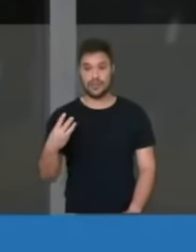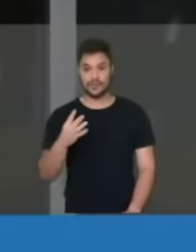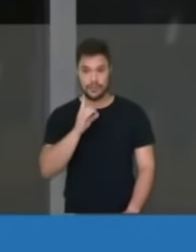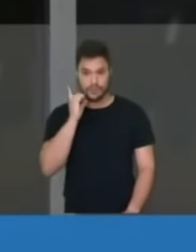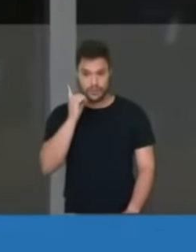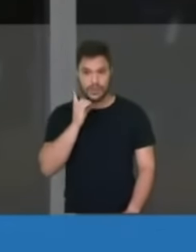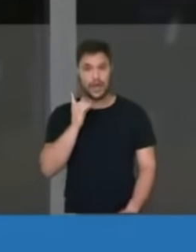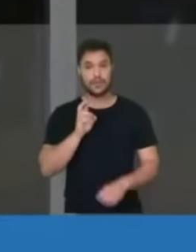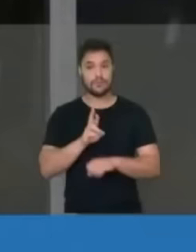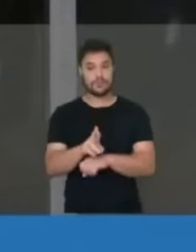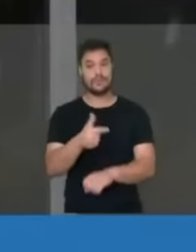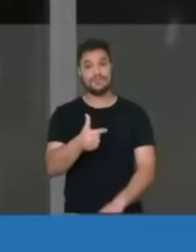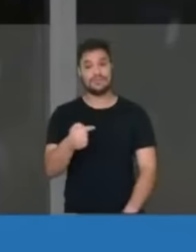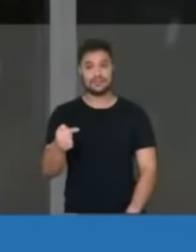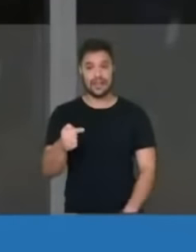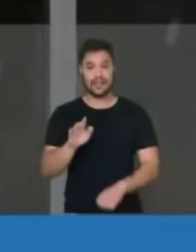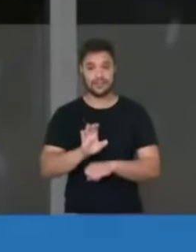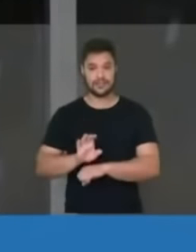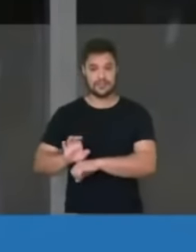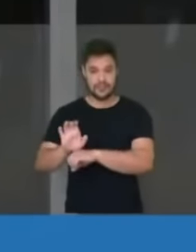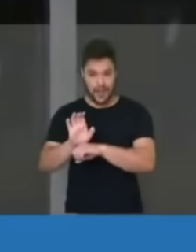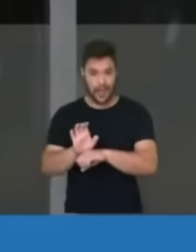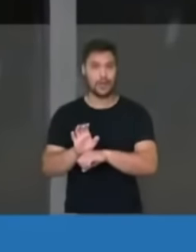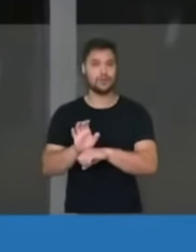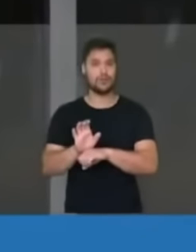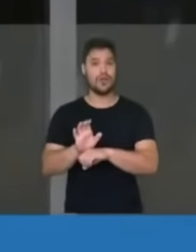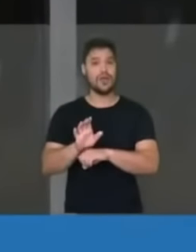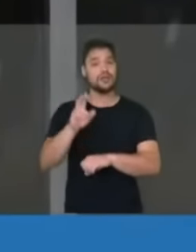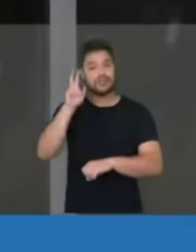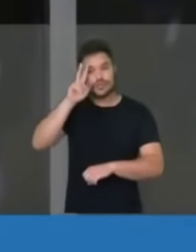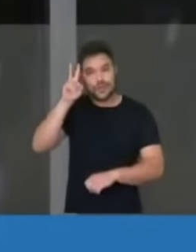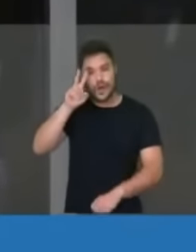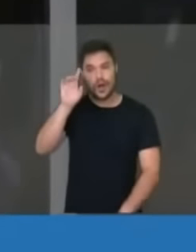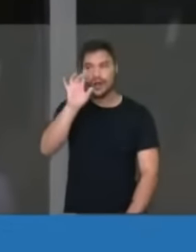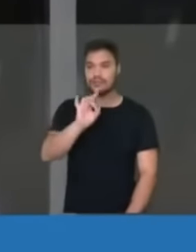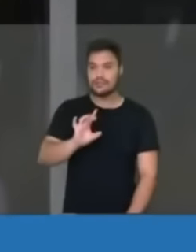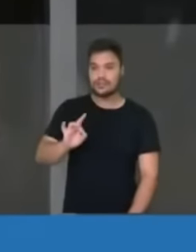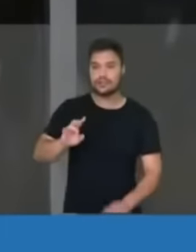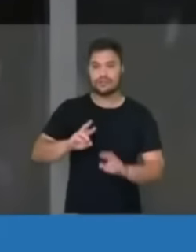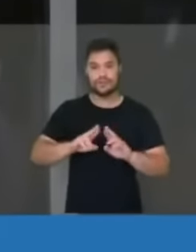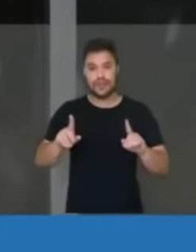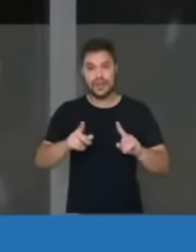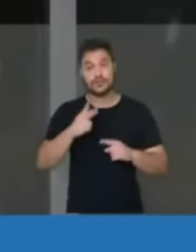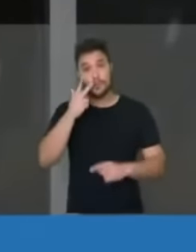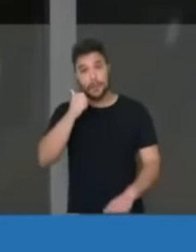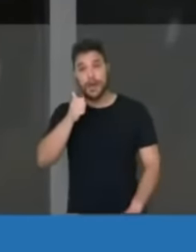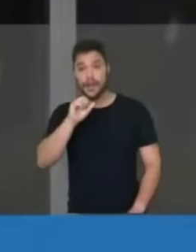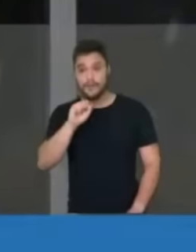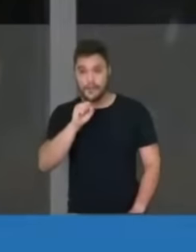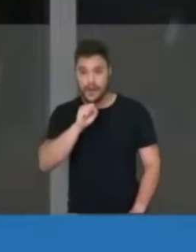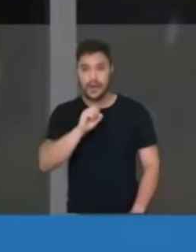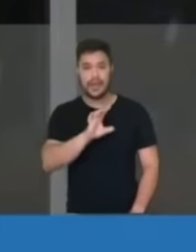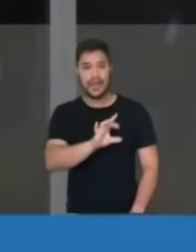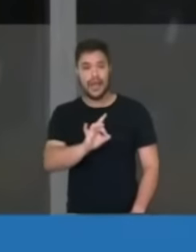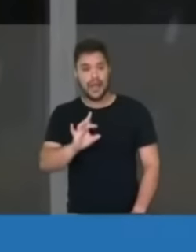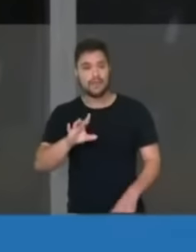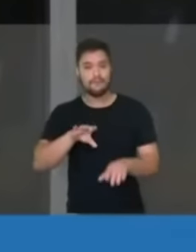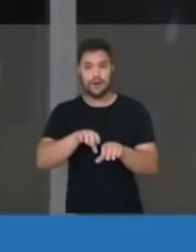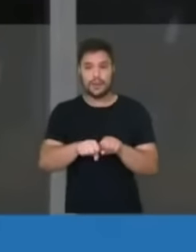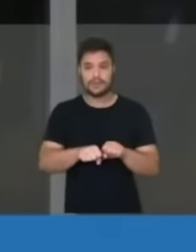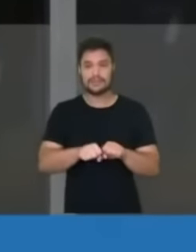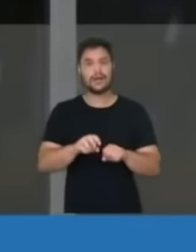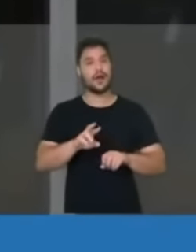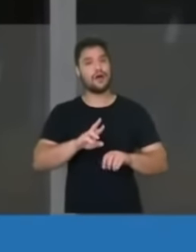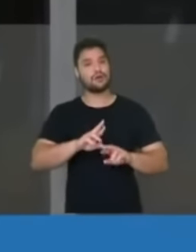representando 27 estados, com histórias diferentes, com pais e mães de histórias diferentes, com formações